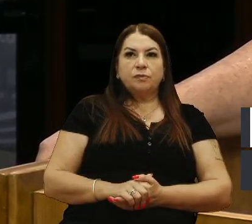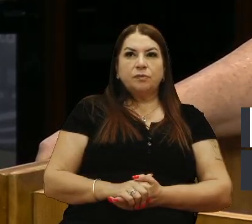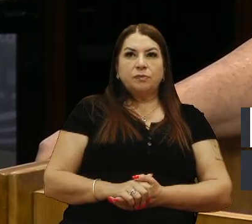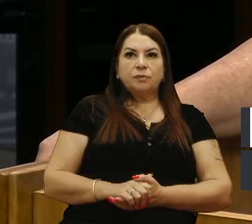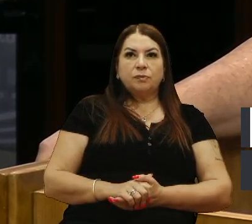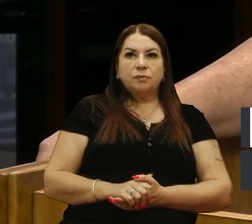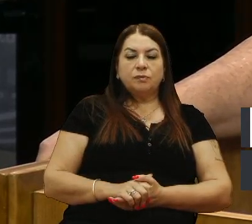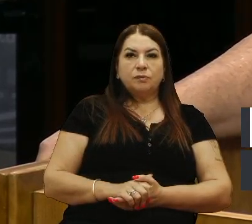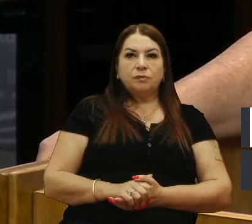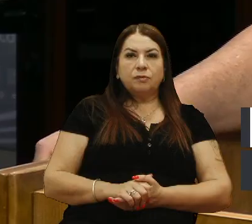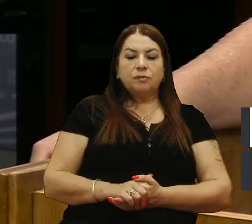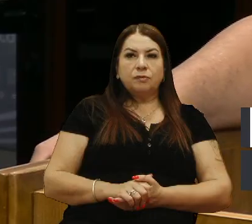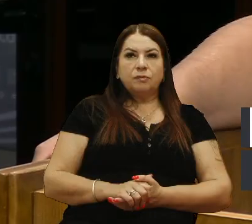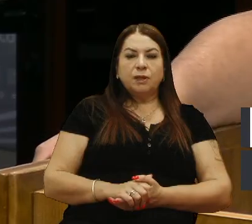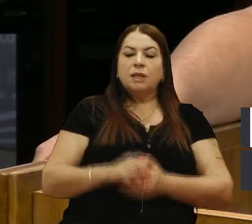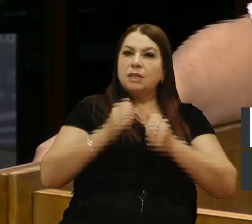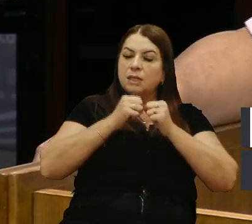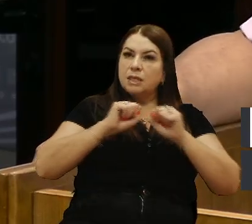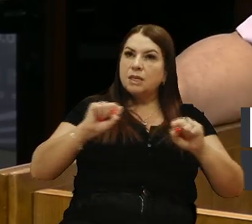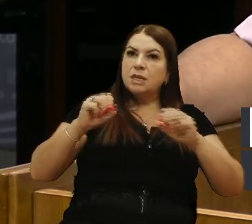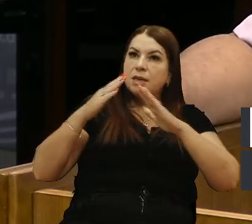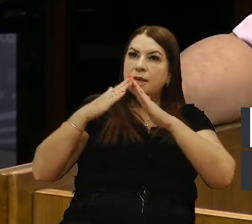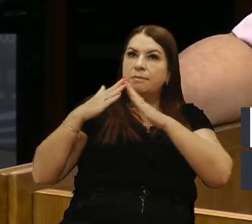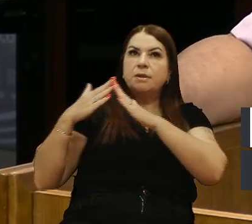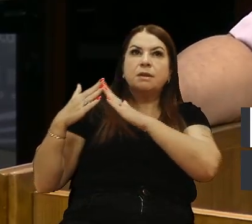E a Secretaria de Habitação